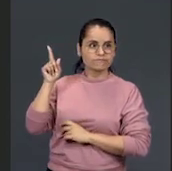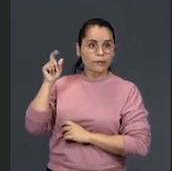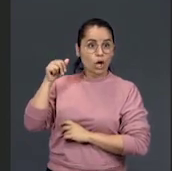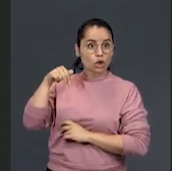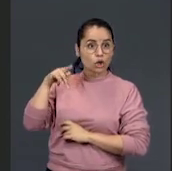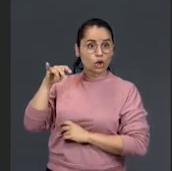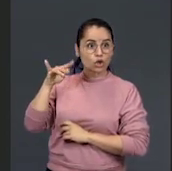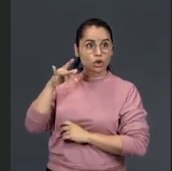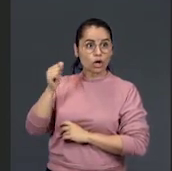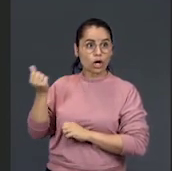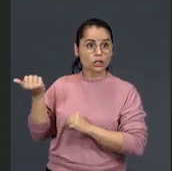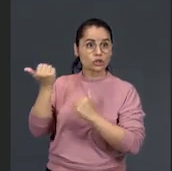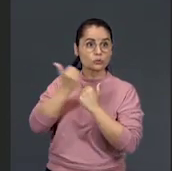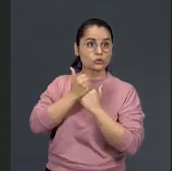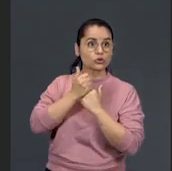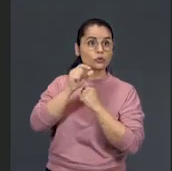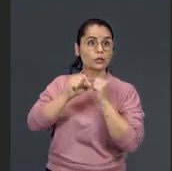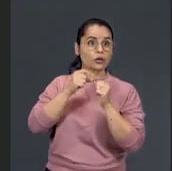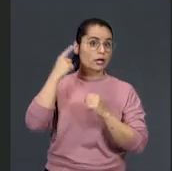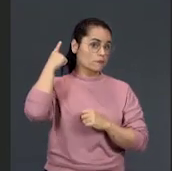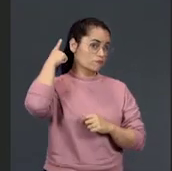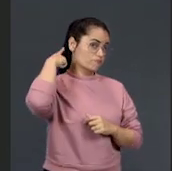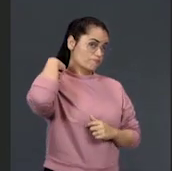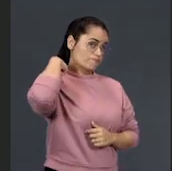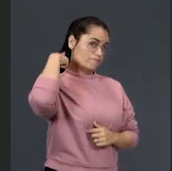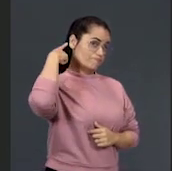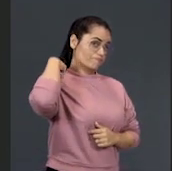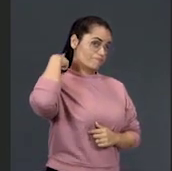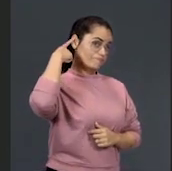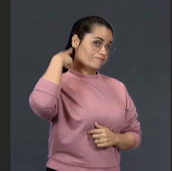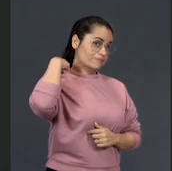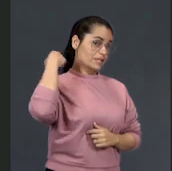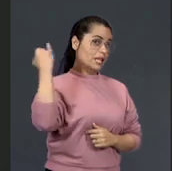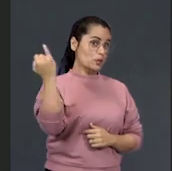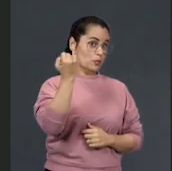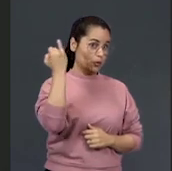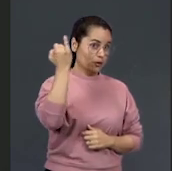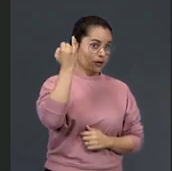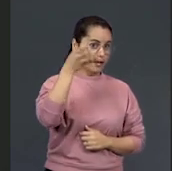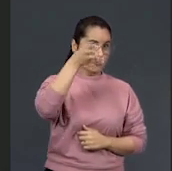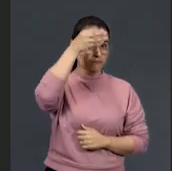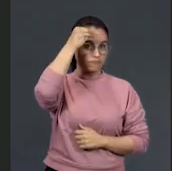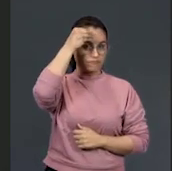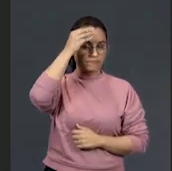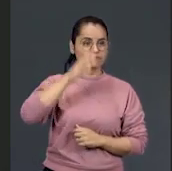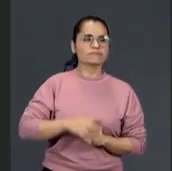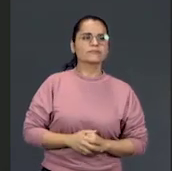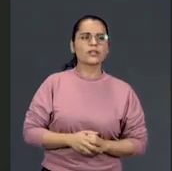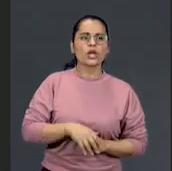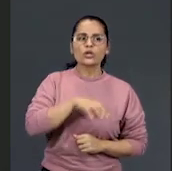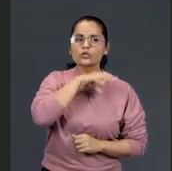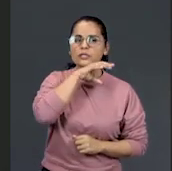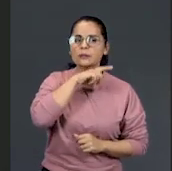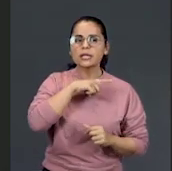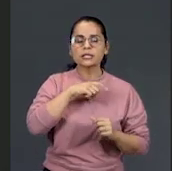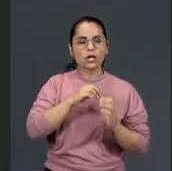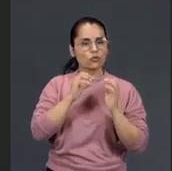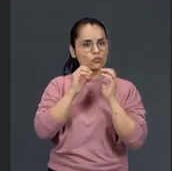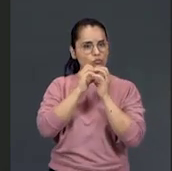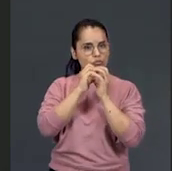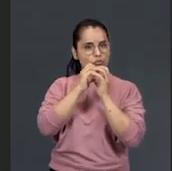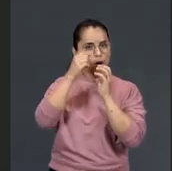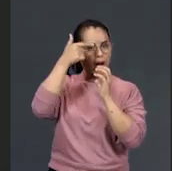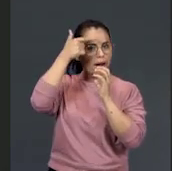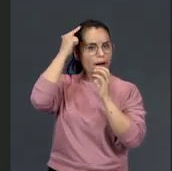Notocorda substituída pela coluna vertebral, tá? Nos animais nós temos um crânio,